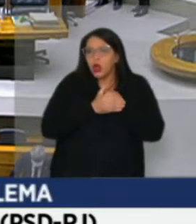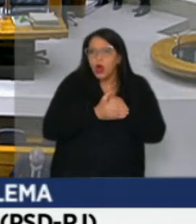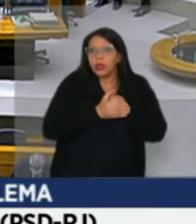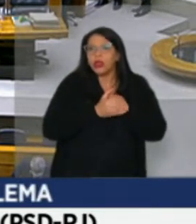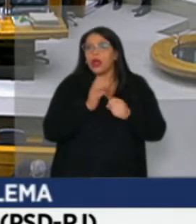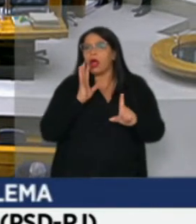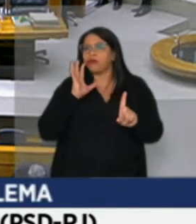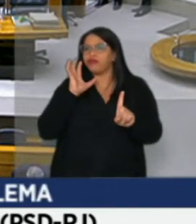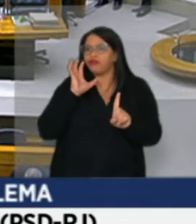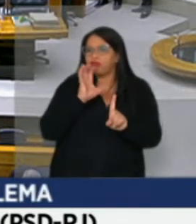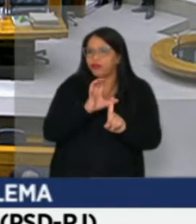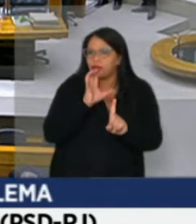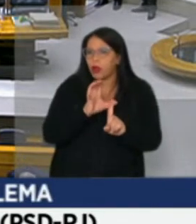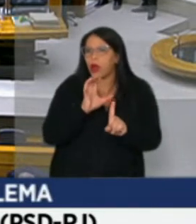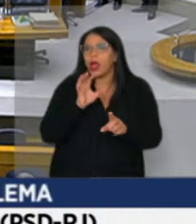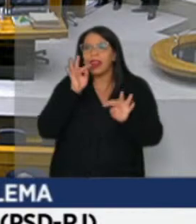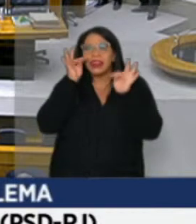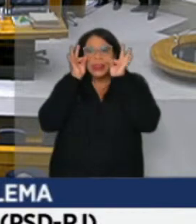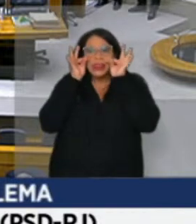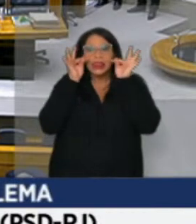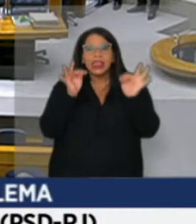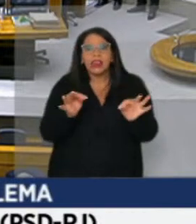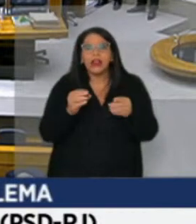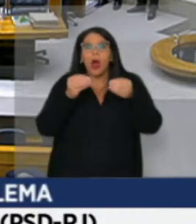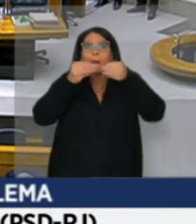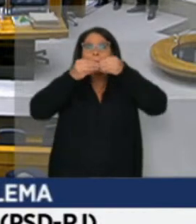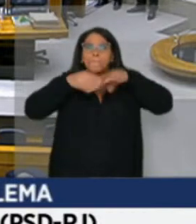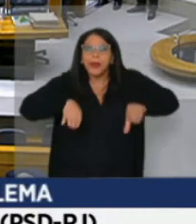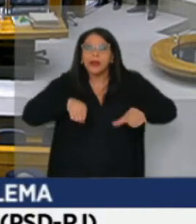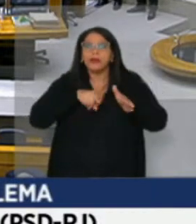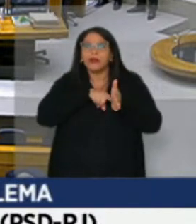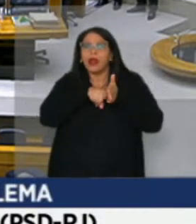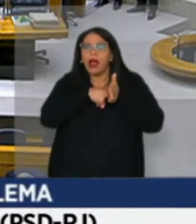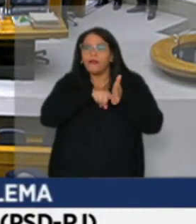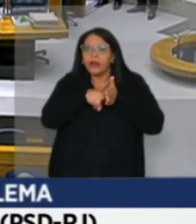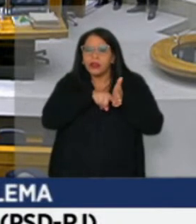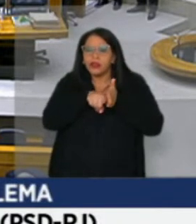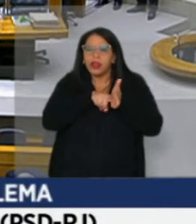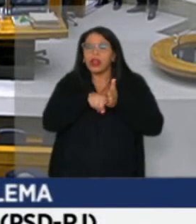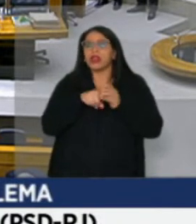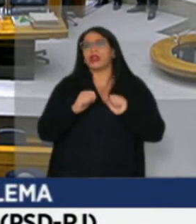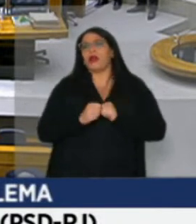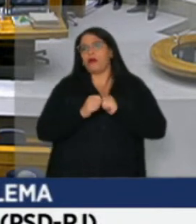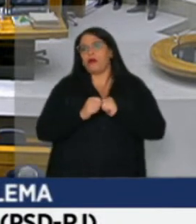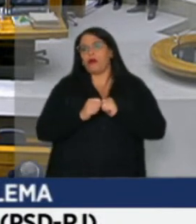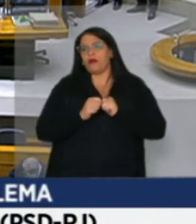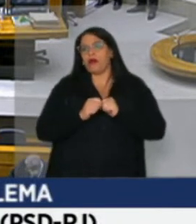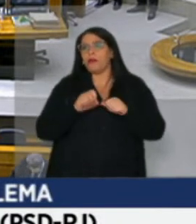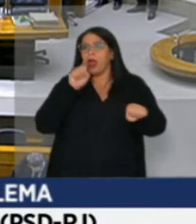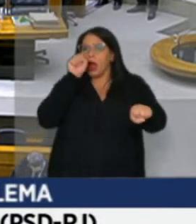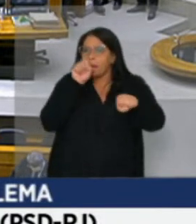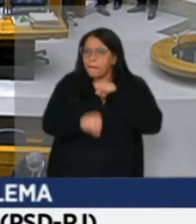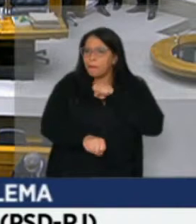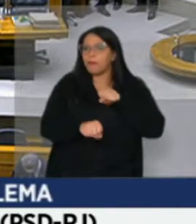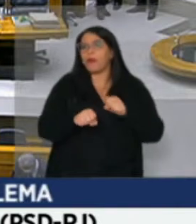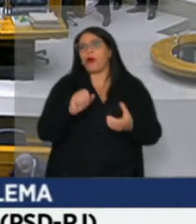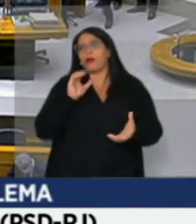testemunhas, prejudicando o andamento das investigações sobre o assassinato do marido dela.